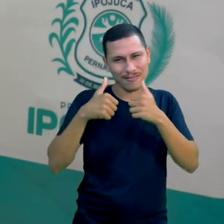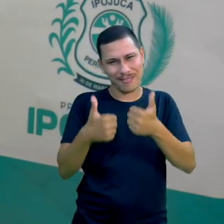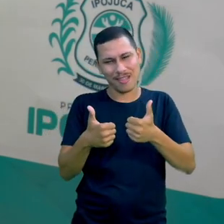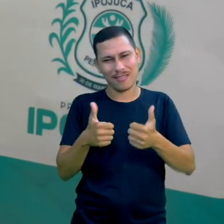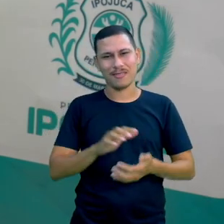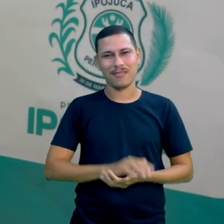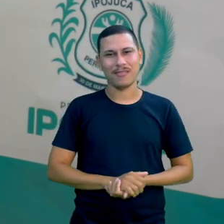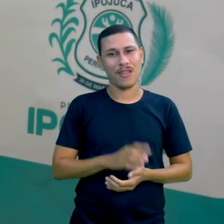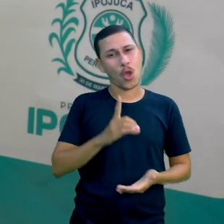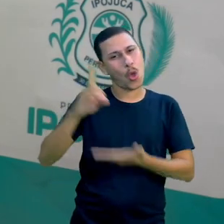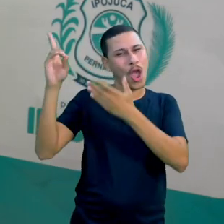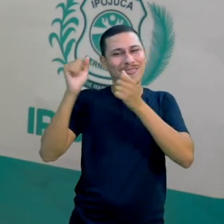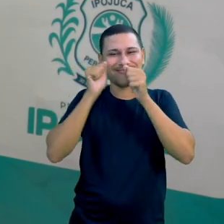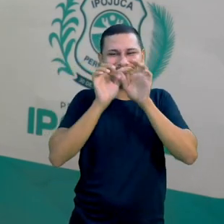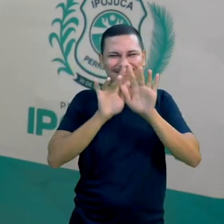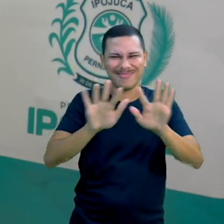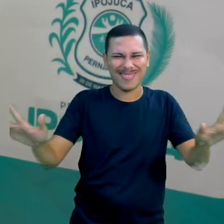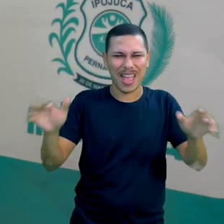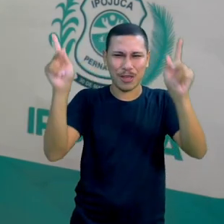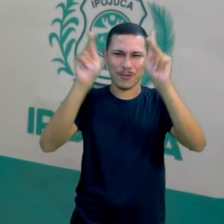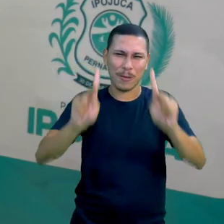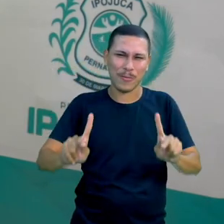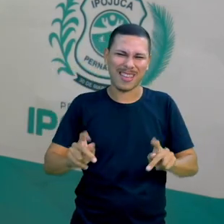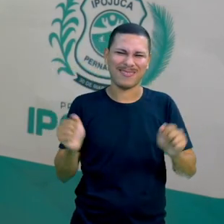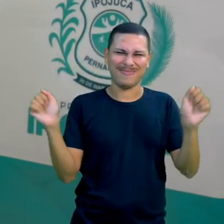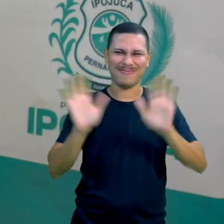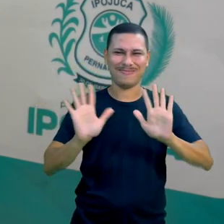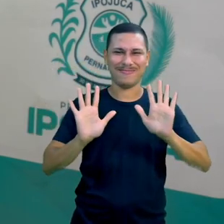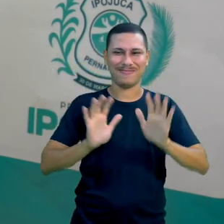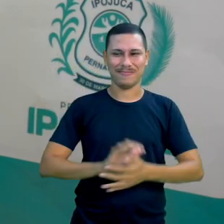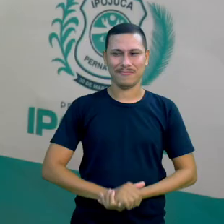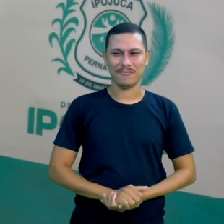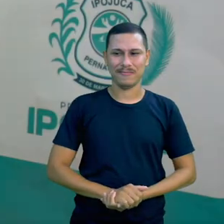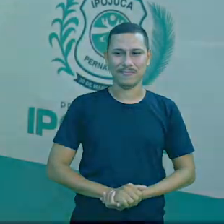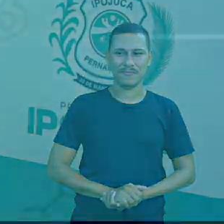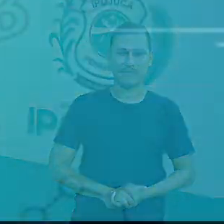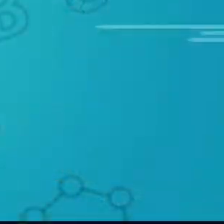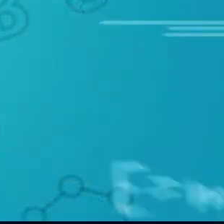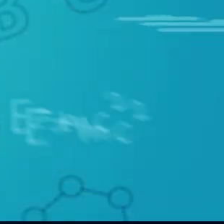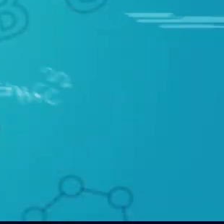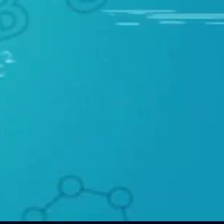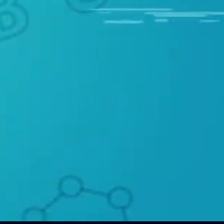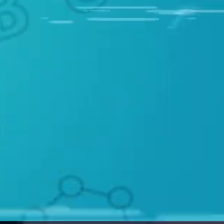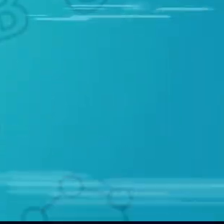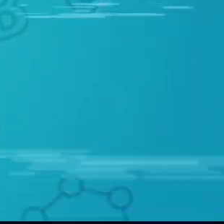Então, fique com Deus, fique na paz e até mais.